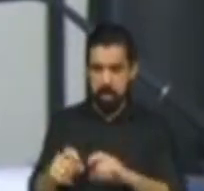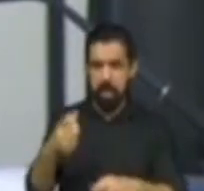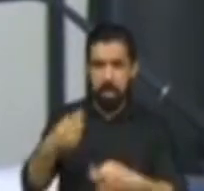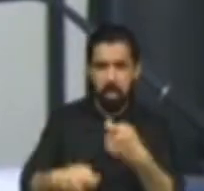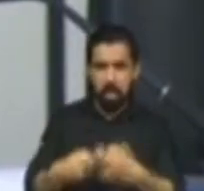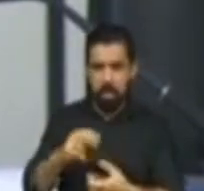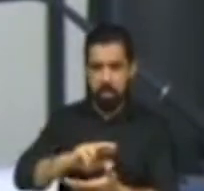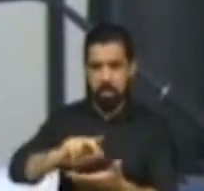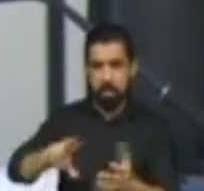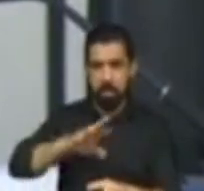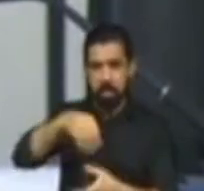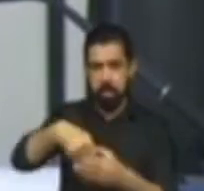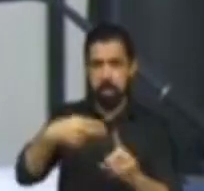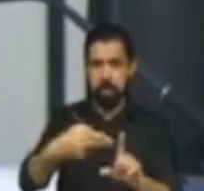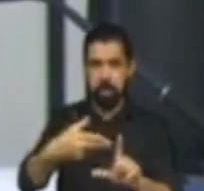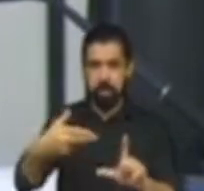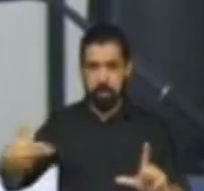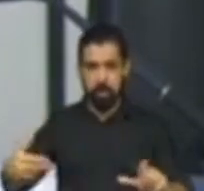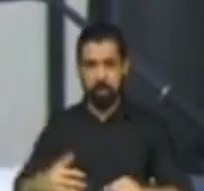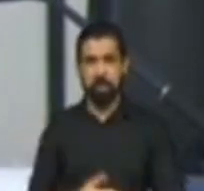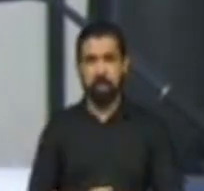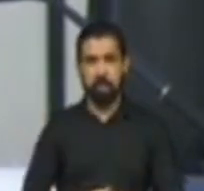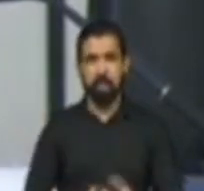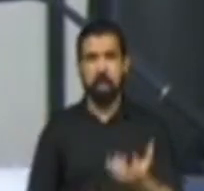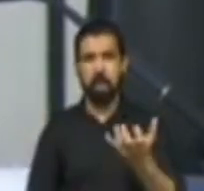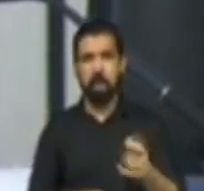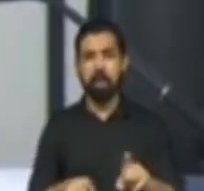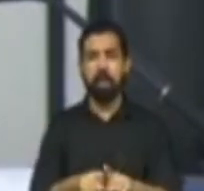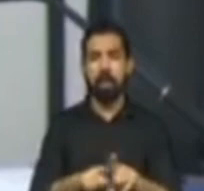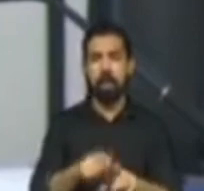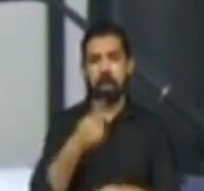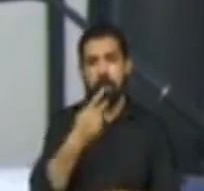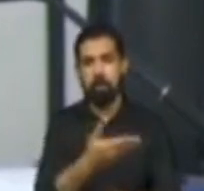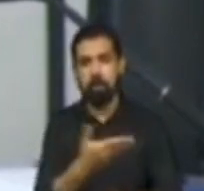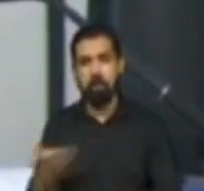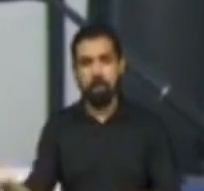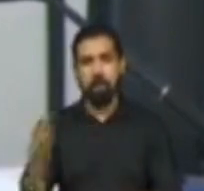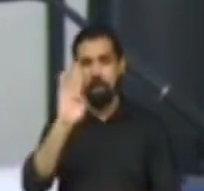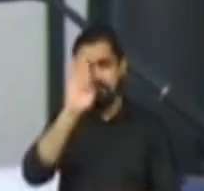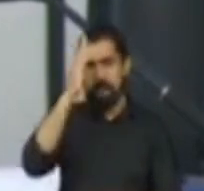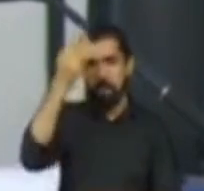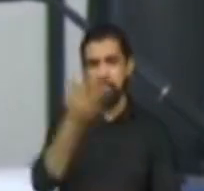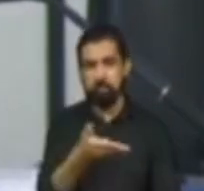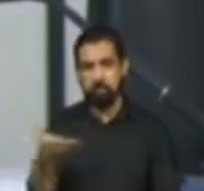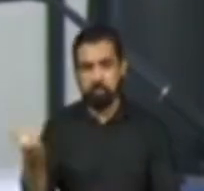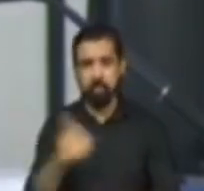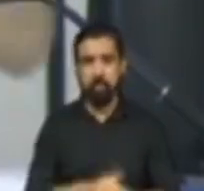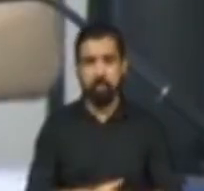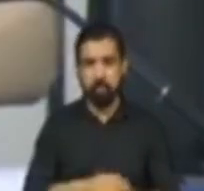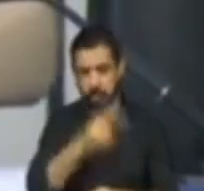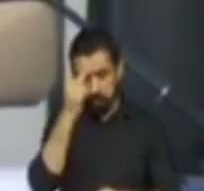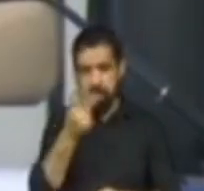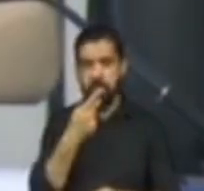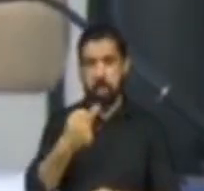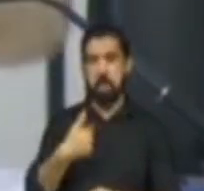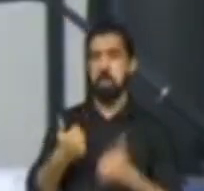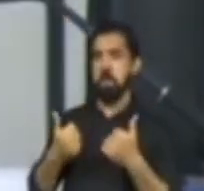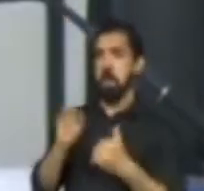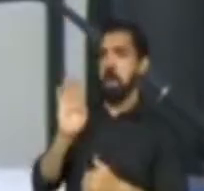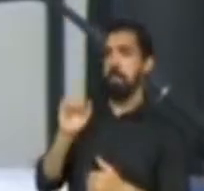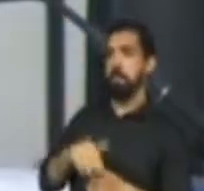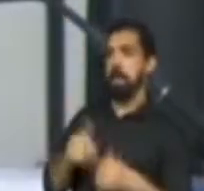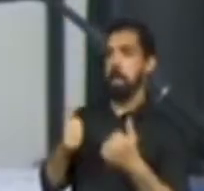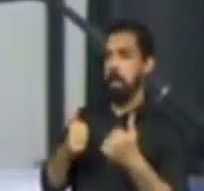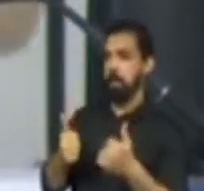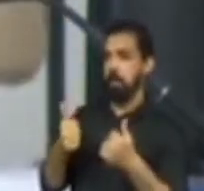Netflix. Aí eu queria dizer para esses hipócritas, para esses que dizem que são do bem, e